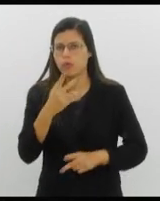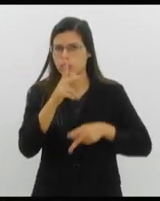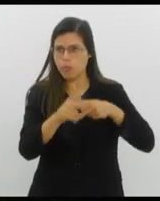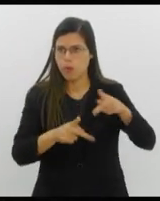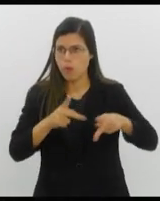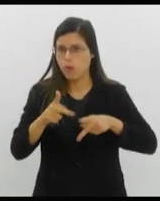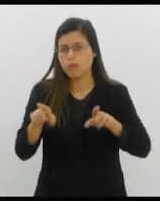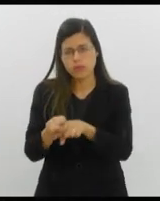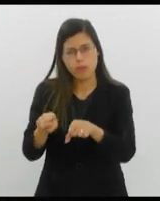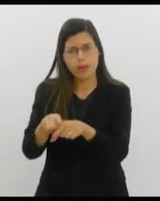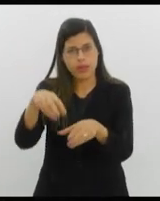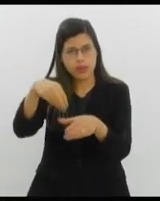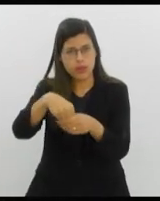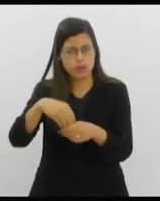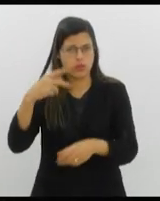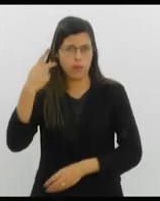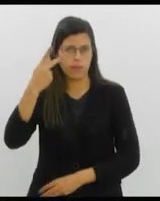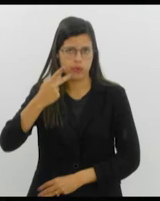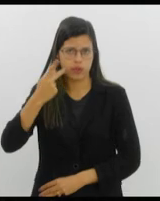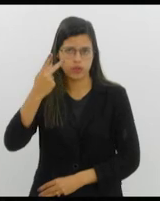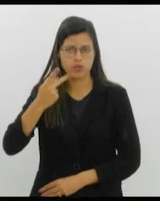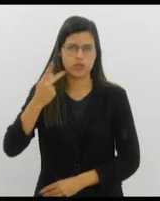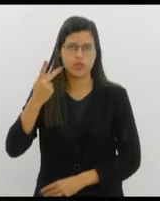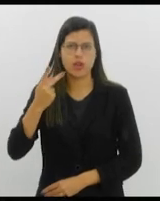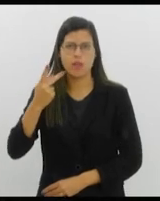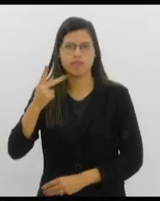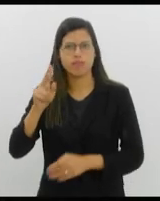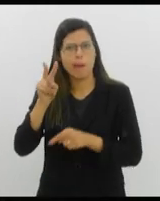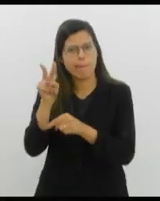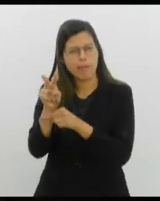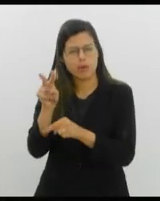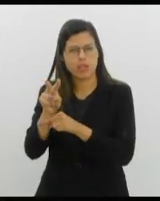também dentro da política, para resguardar,